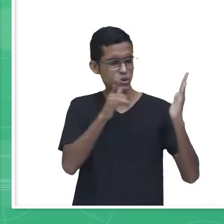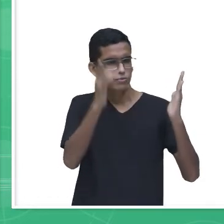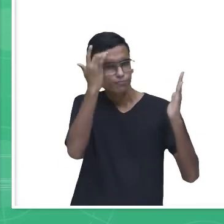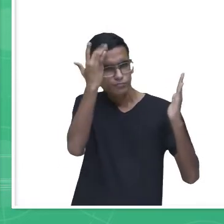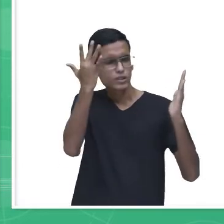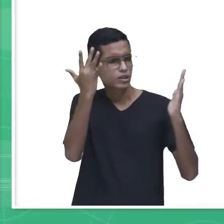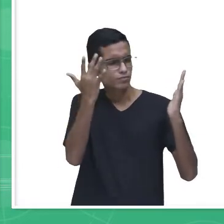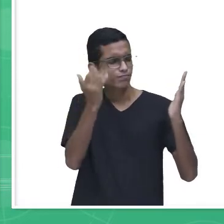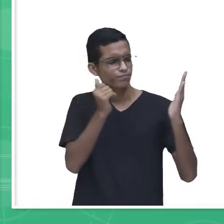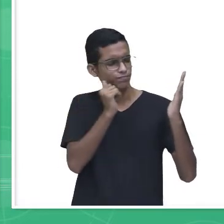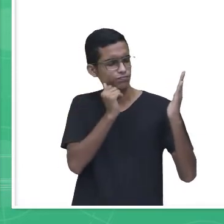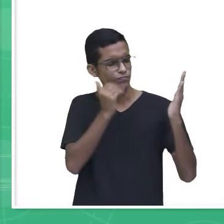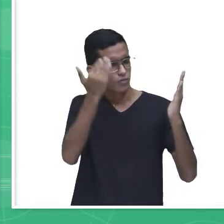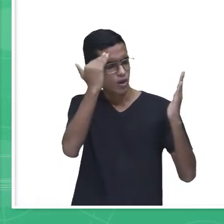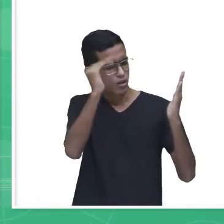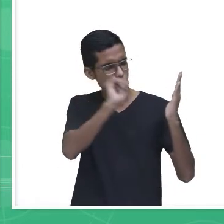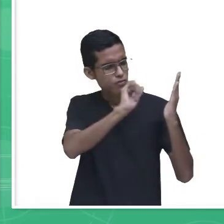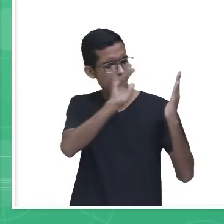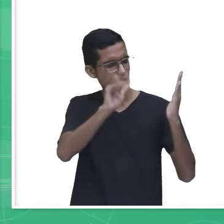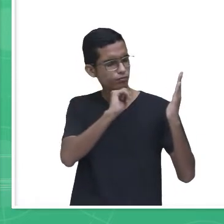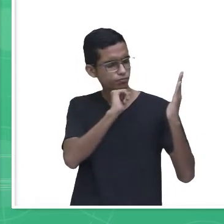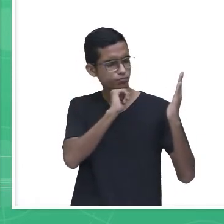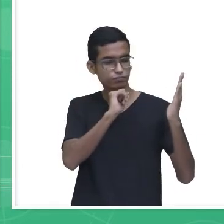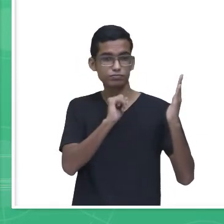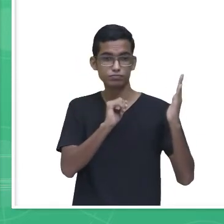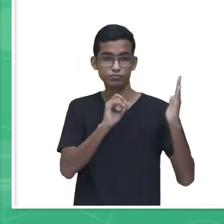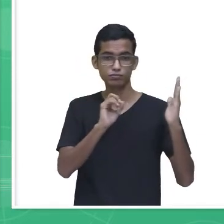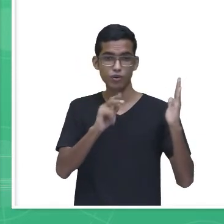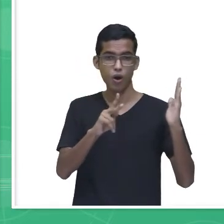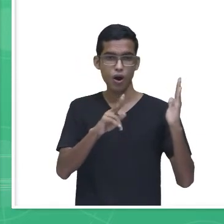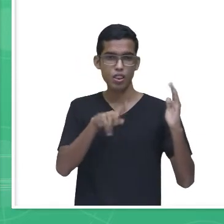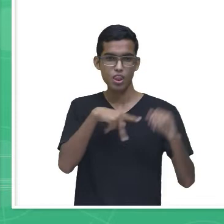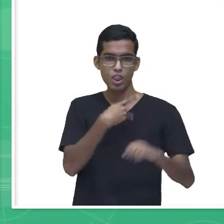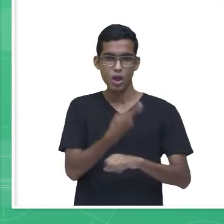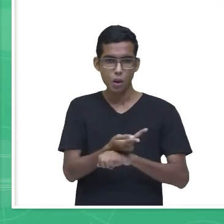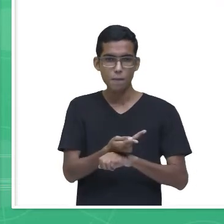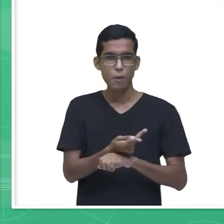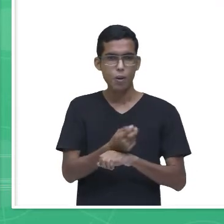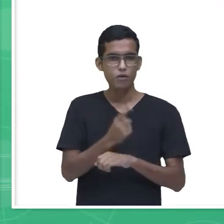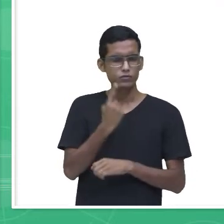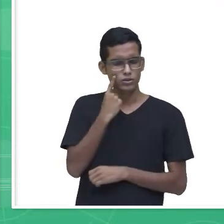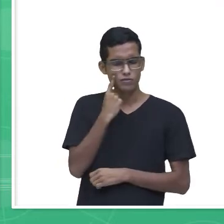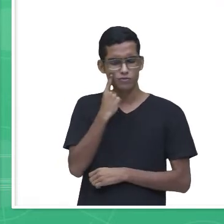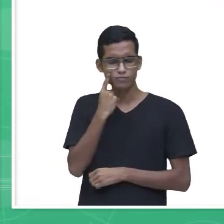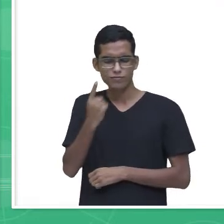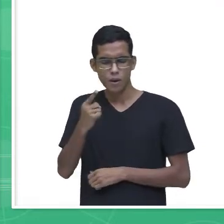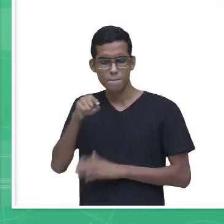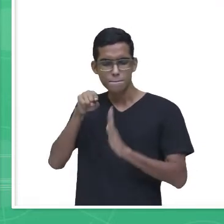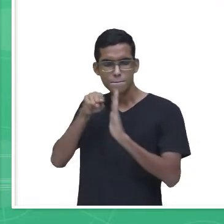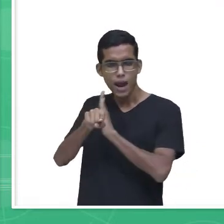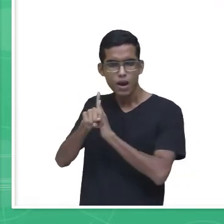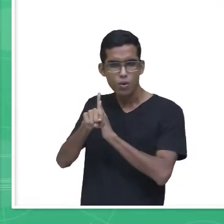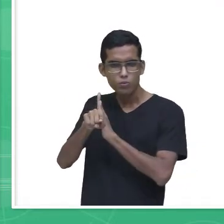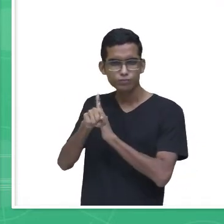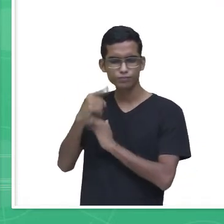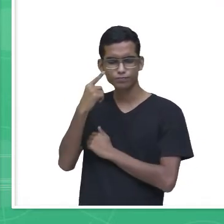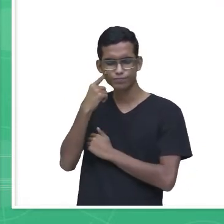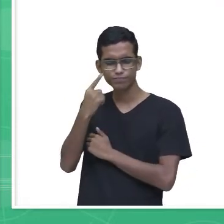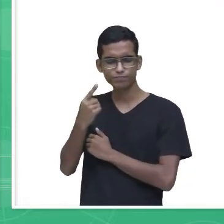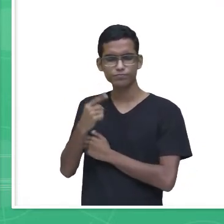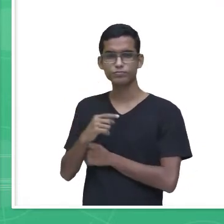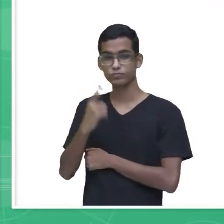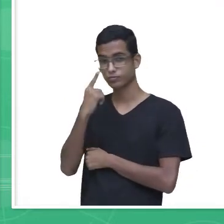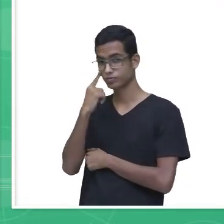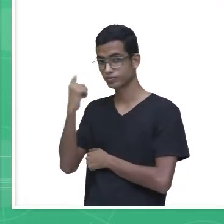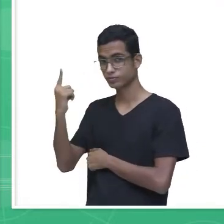Guess e assim por diante. Aí vocês vão passar pelo texto, vocês vão lá na pergunta, tá? Olha só a pergunta aqui. De acordo